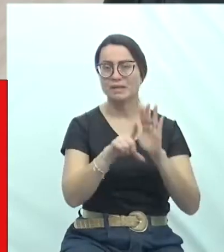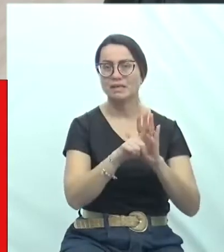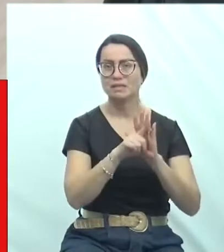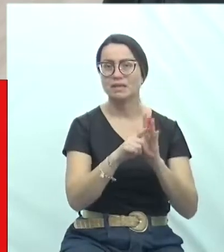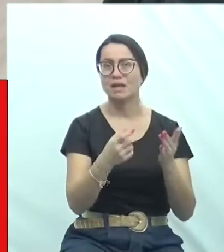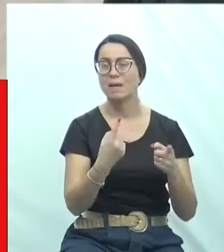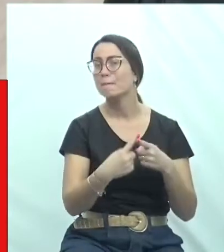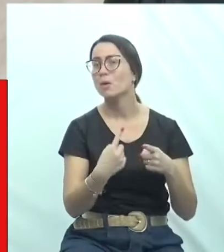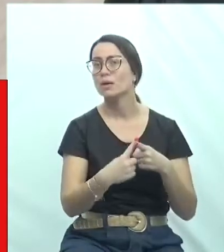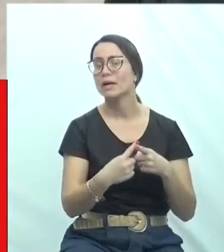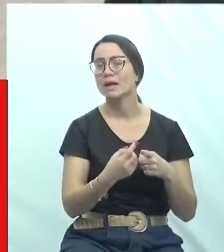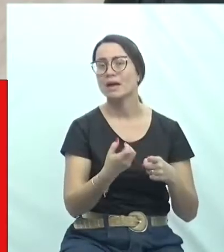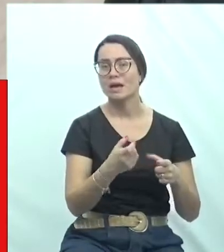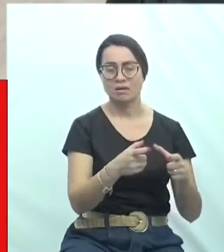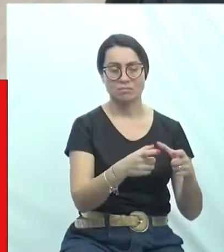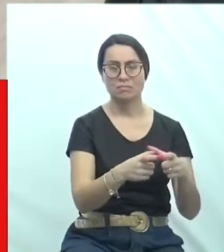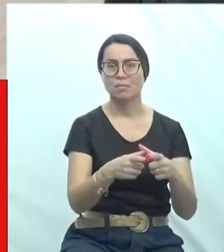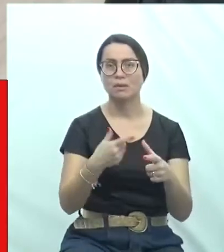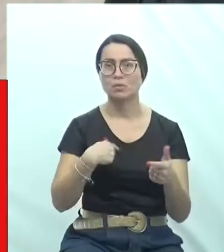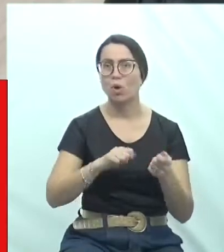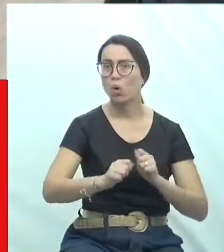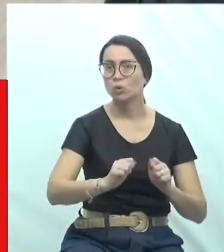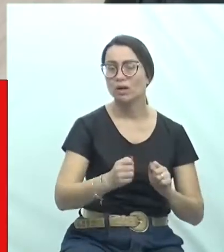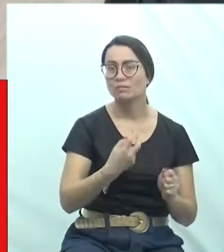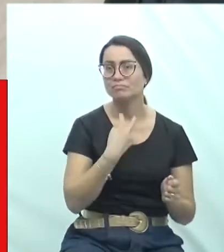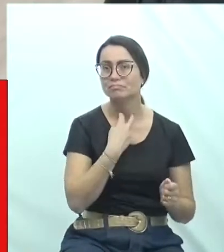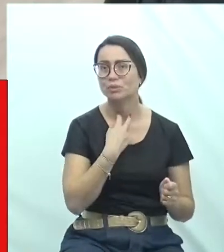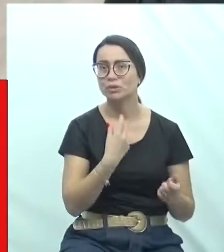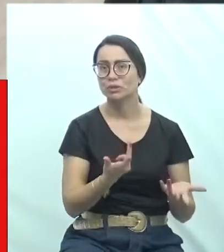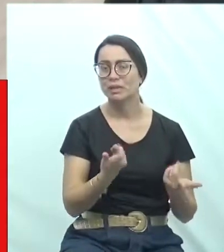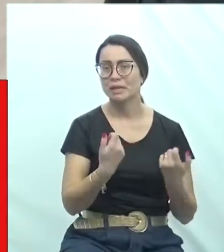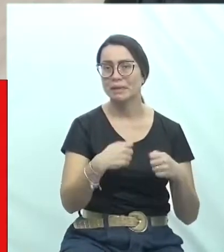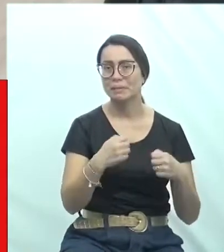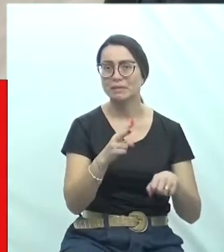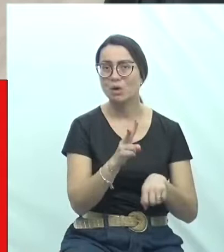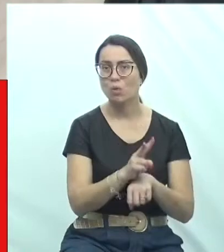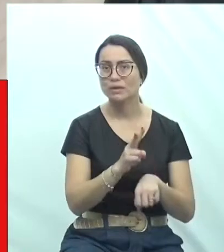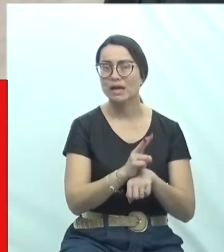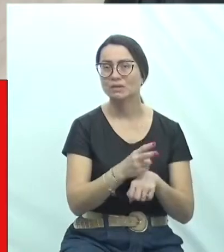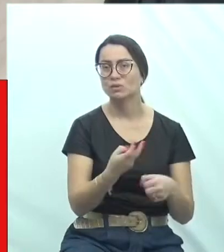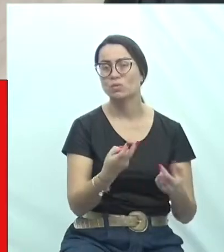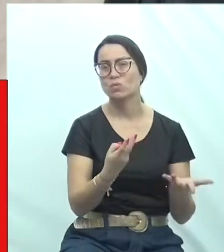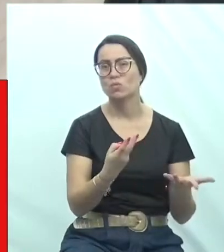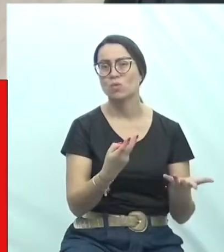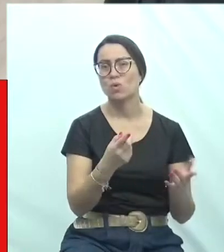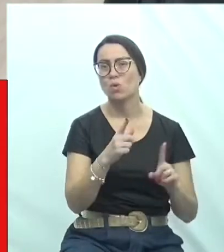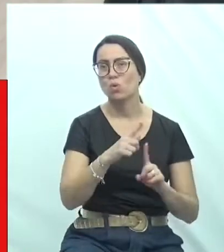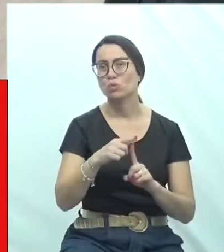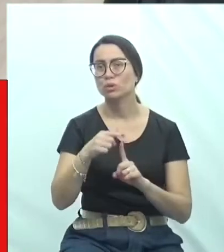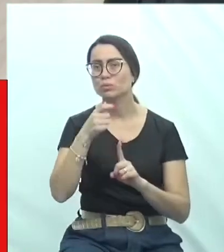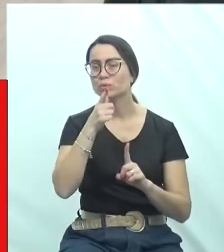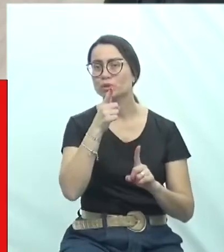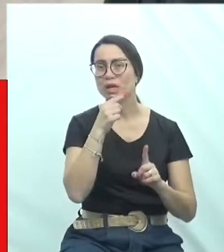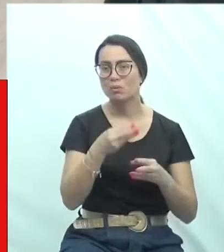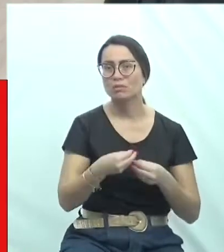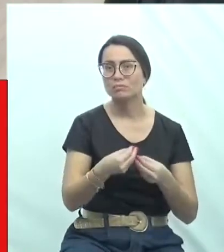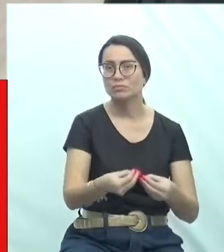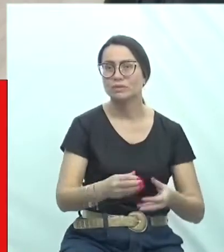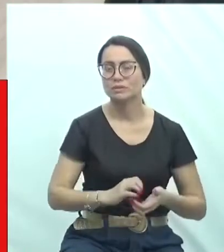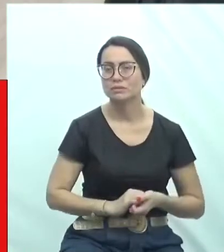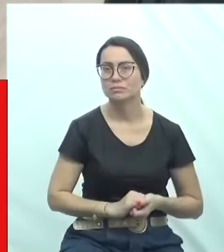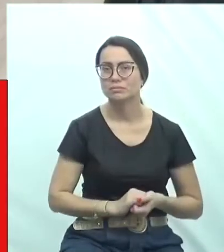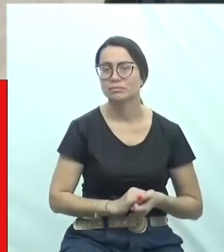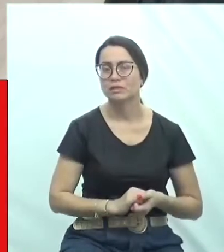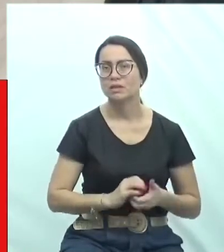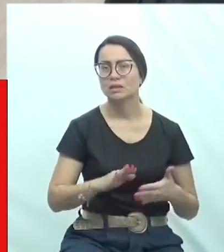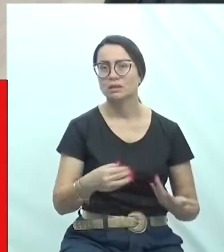como equipe técnica do saneamento, né, devemos seguir aqui, até já foi dito, a portaria do Ministério da Saúde